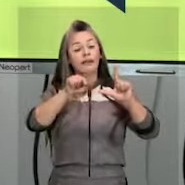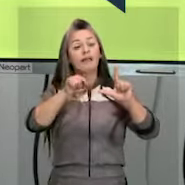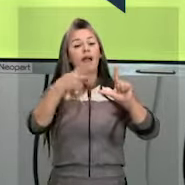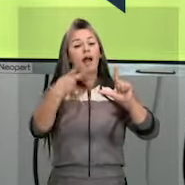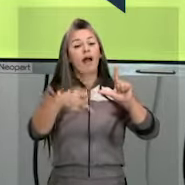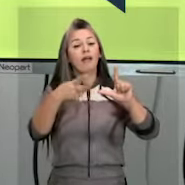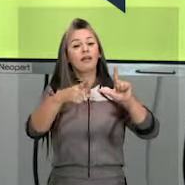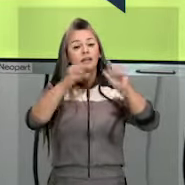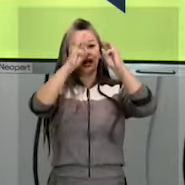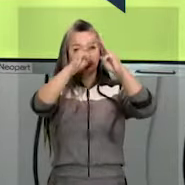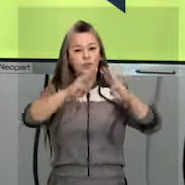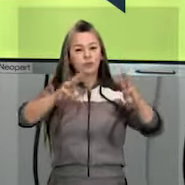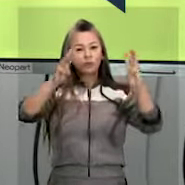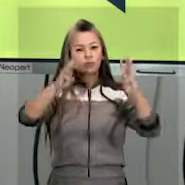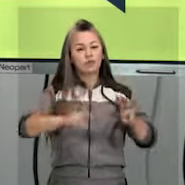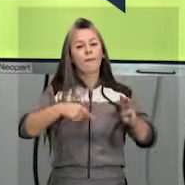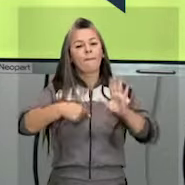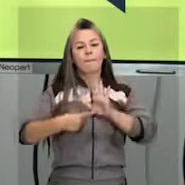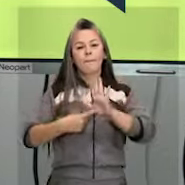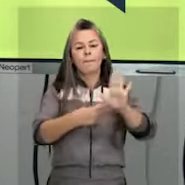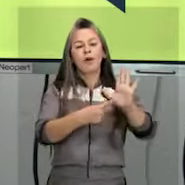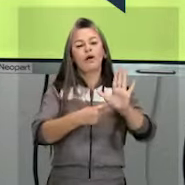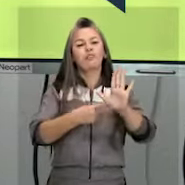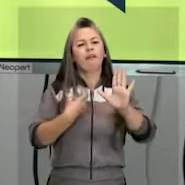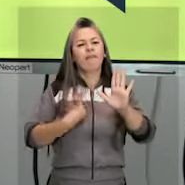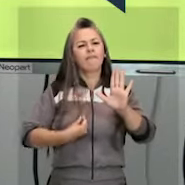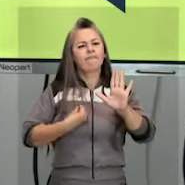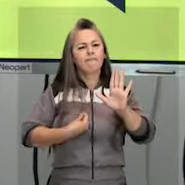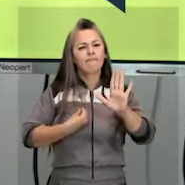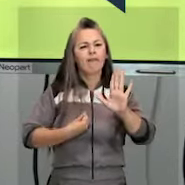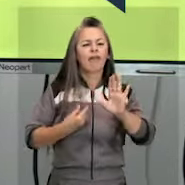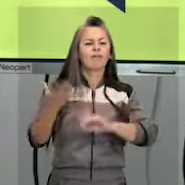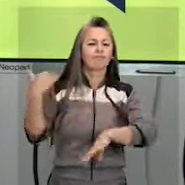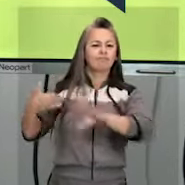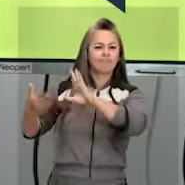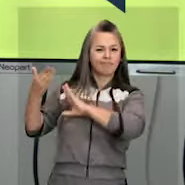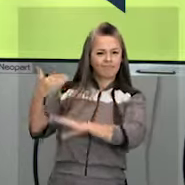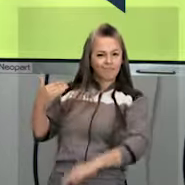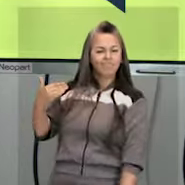essa realidade dessa população nos dias de hoje e como que